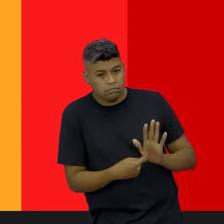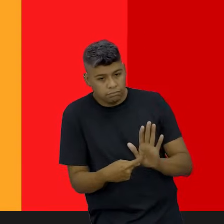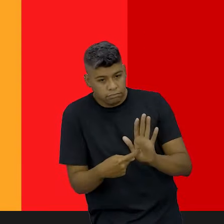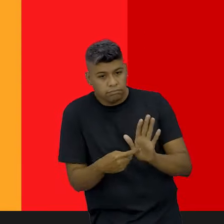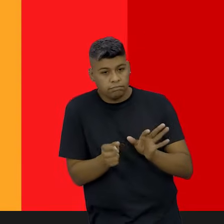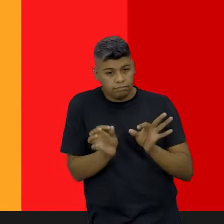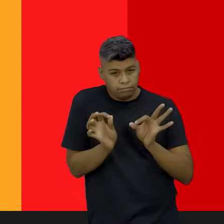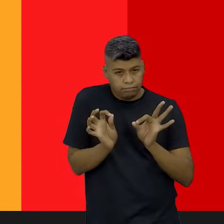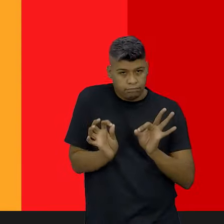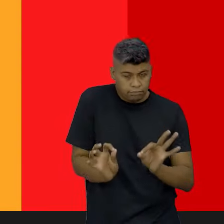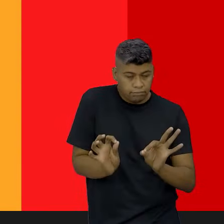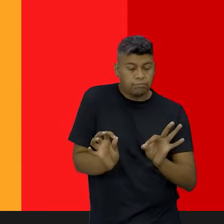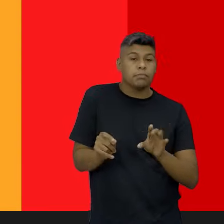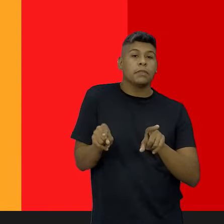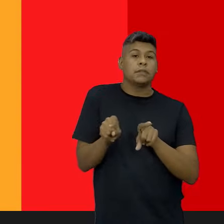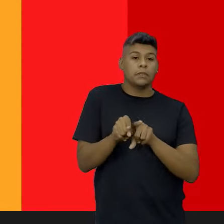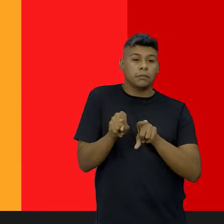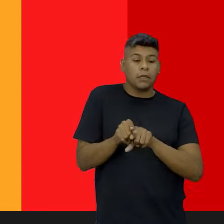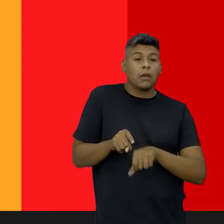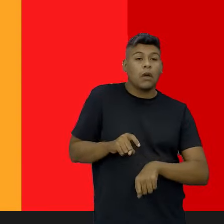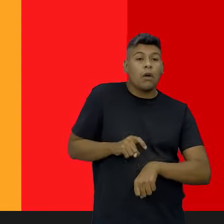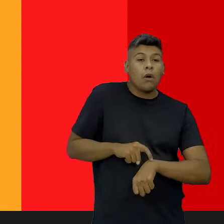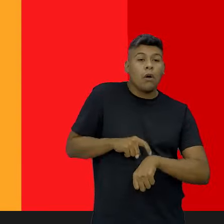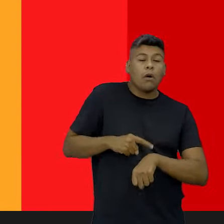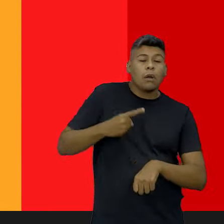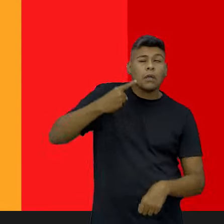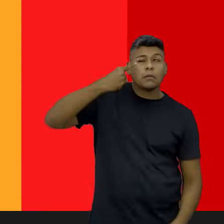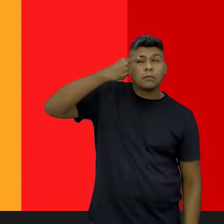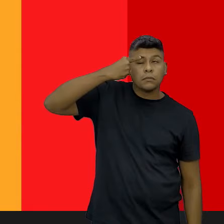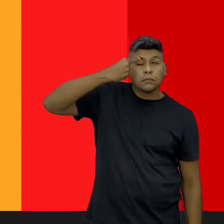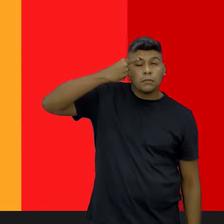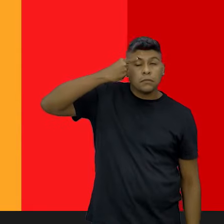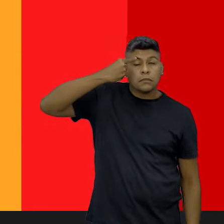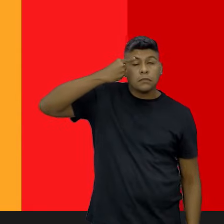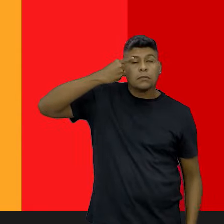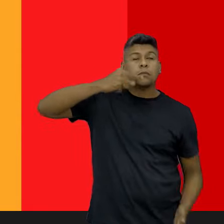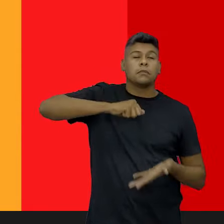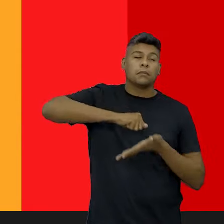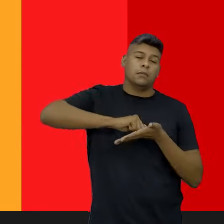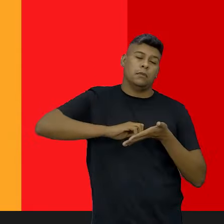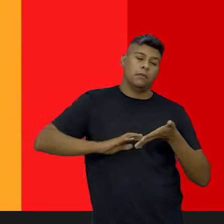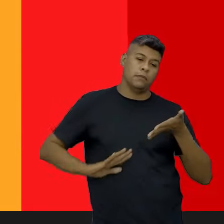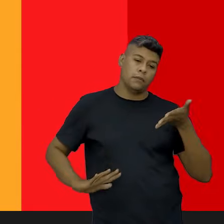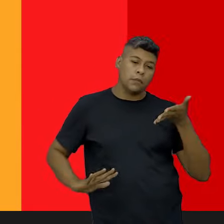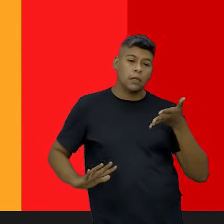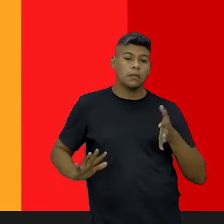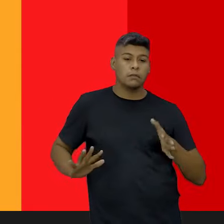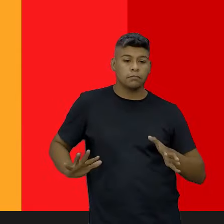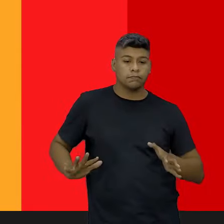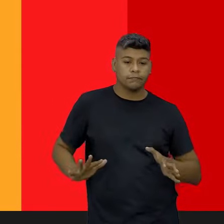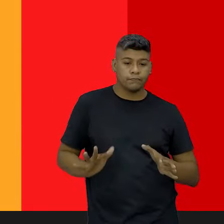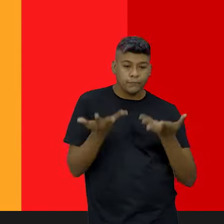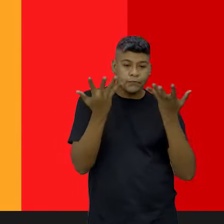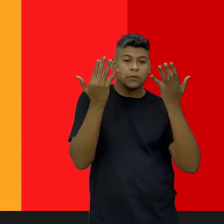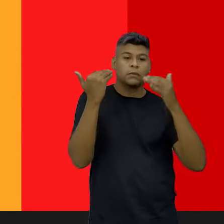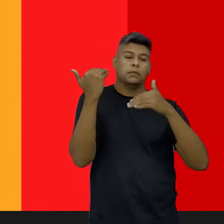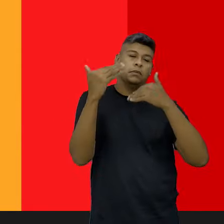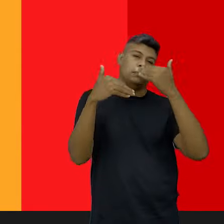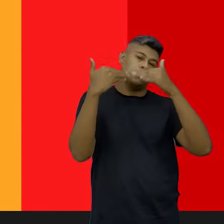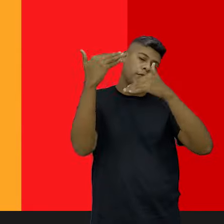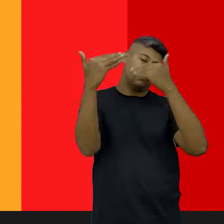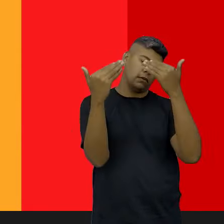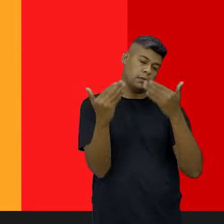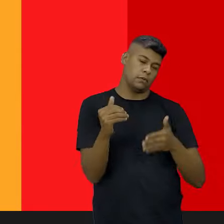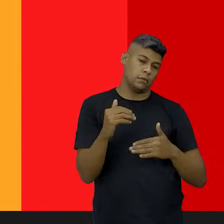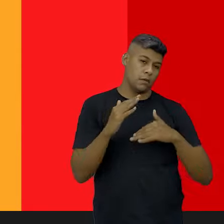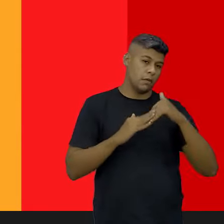aí, né, e chegou a hora de refletirmos sobre as atividades que promovem o desenvolvimento dessas